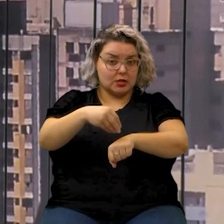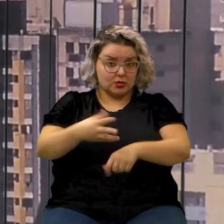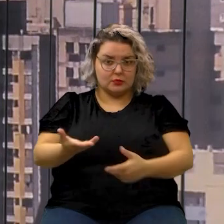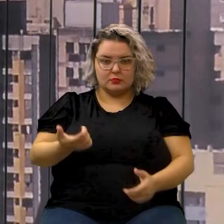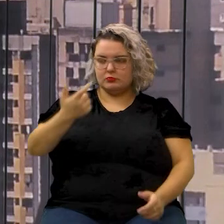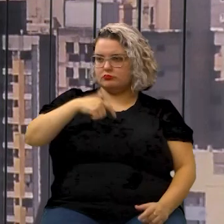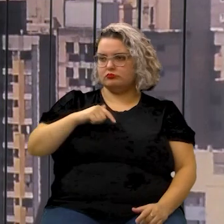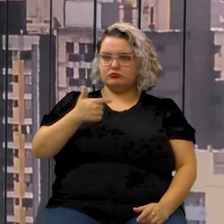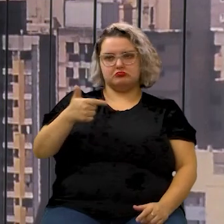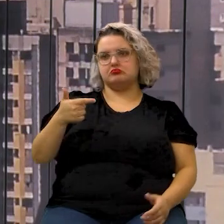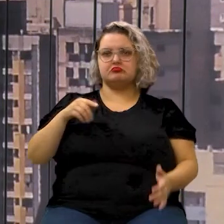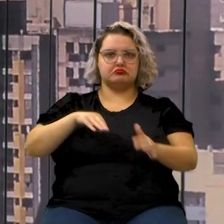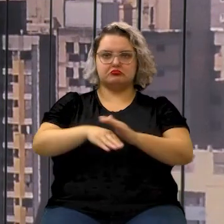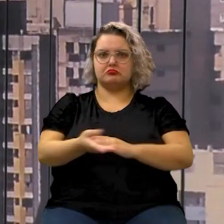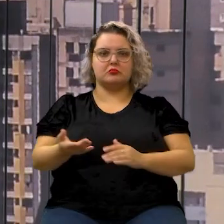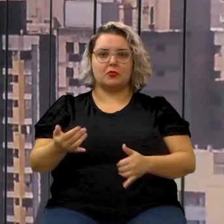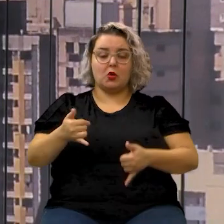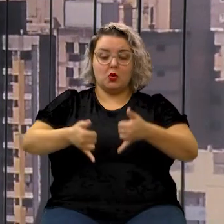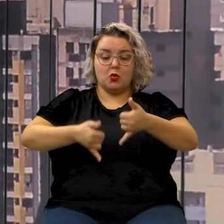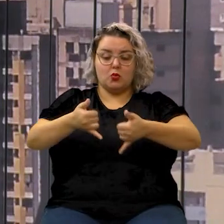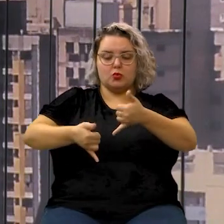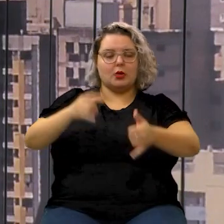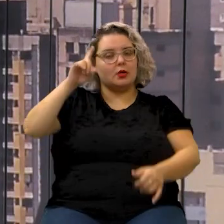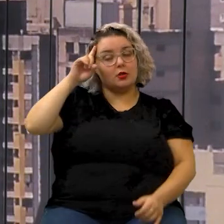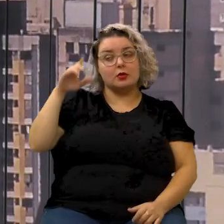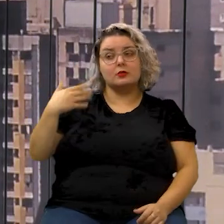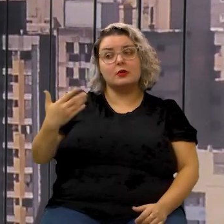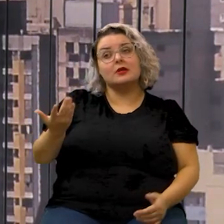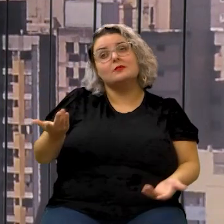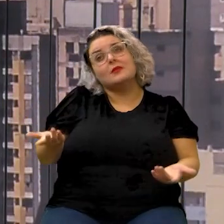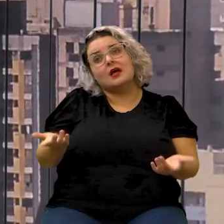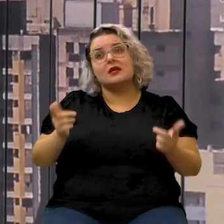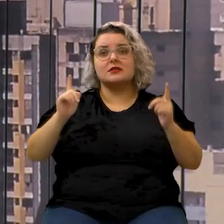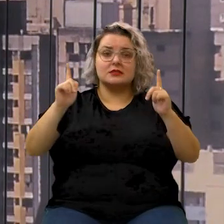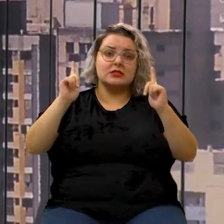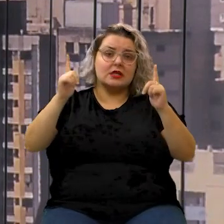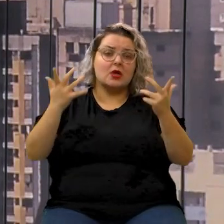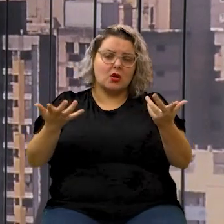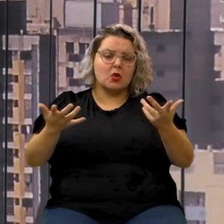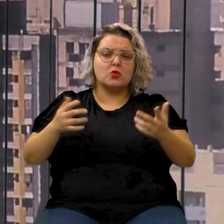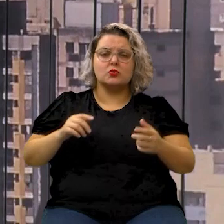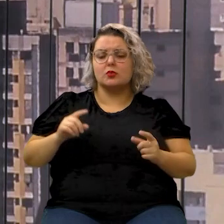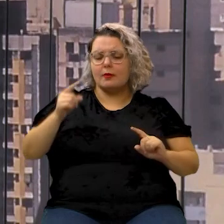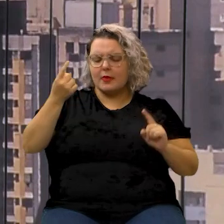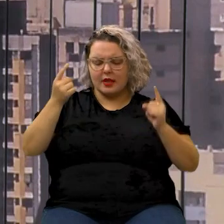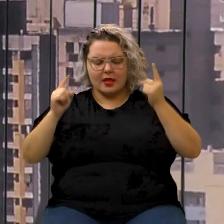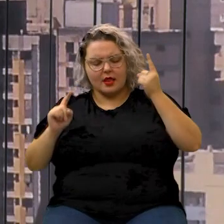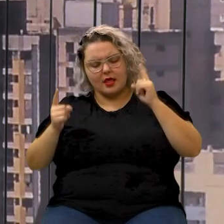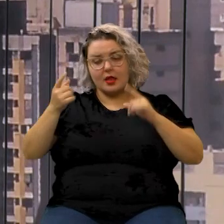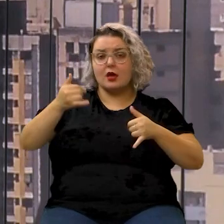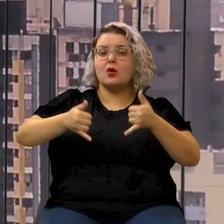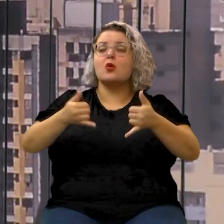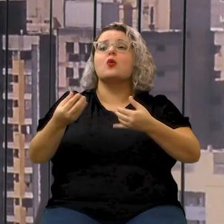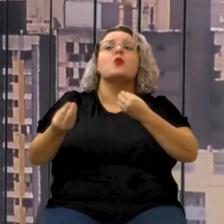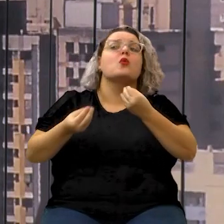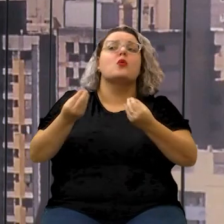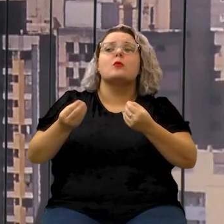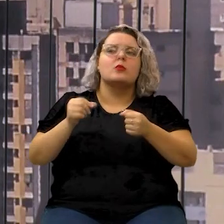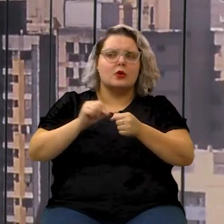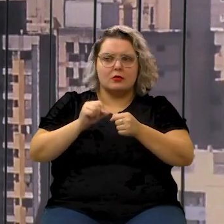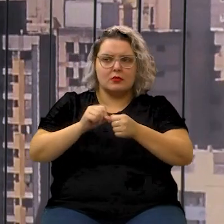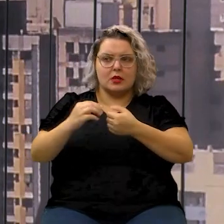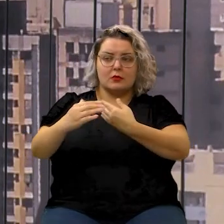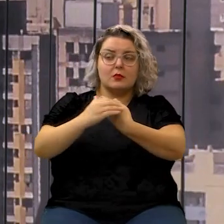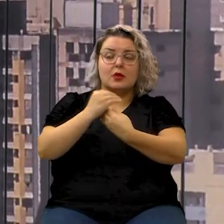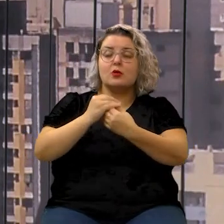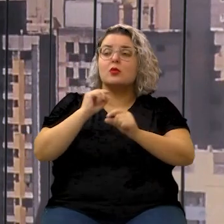dicas? Eu não tenho costume de ficar usando salto no dia a dia, mas eu quero curtir a festa de carnaval com um salto. O